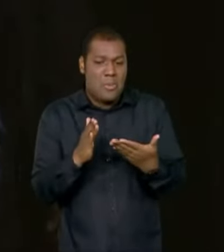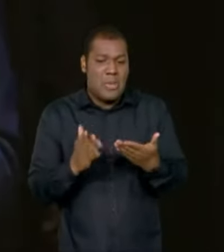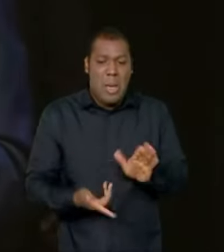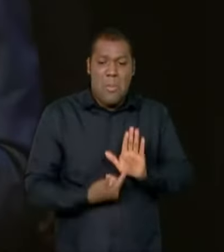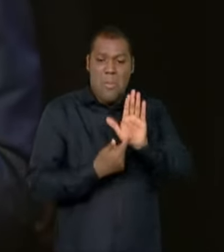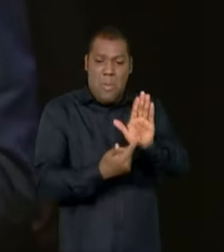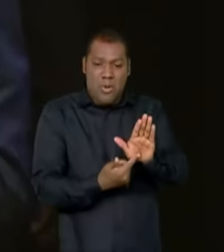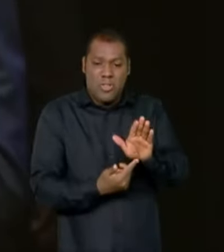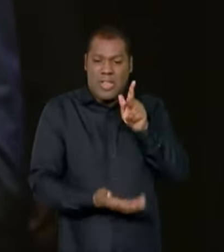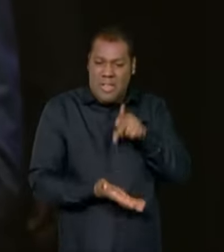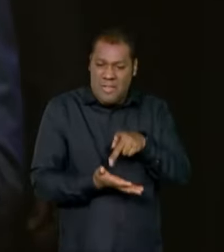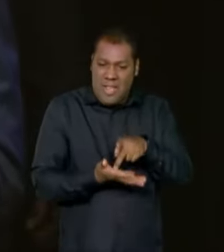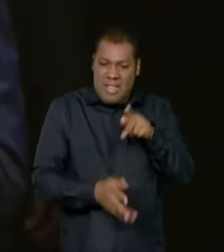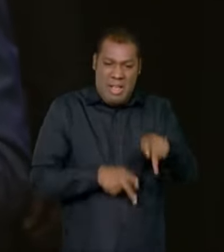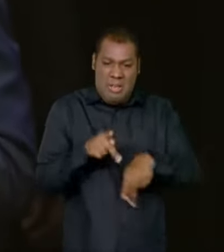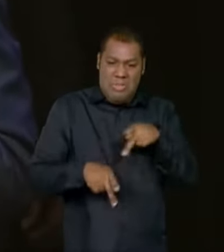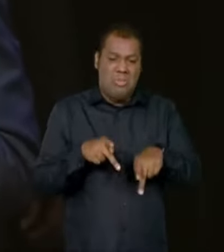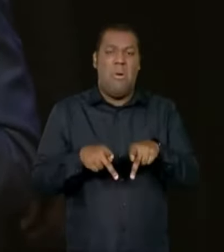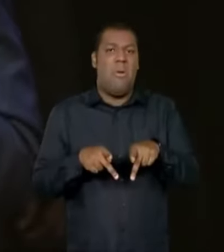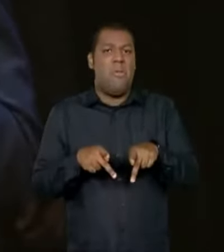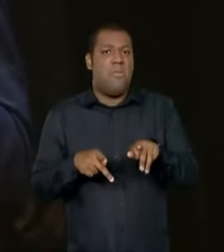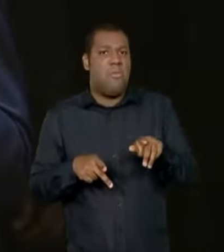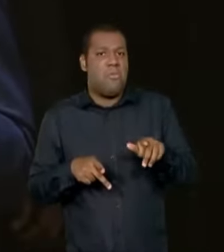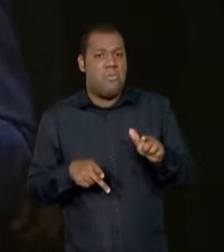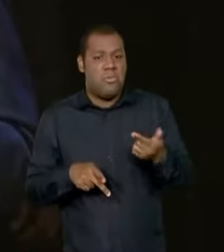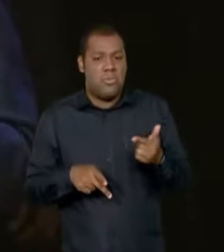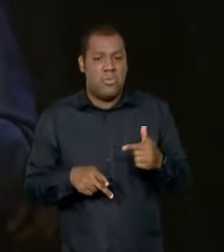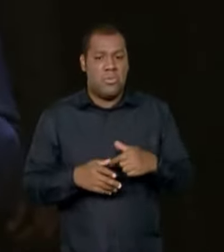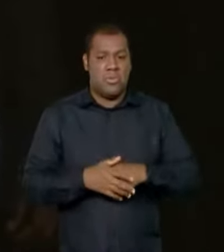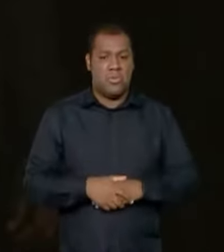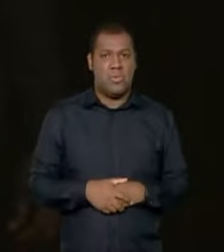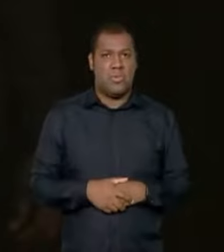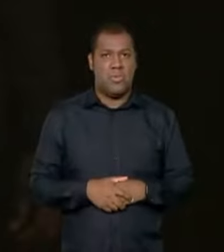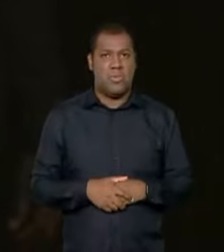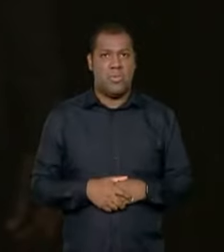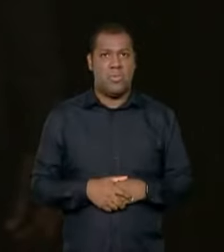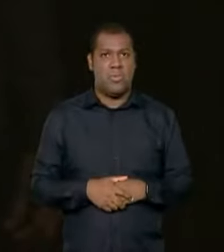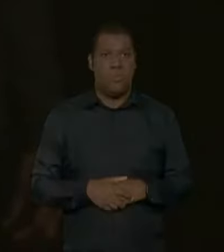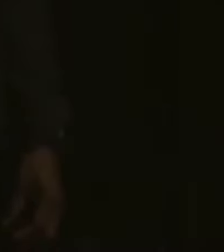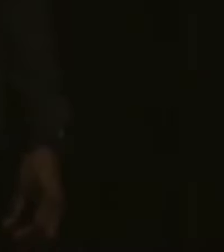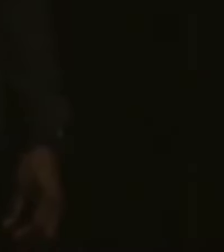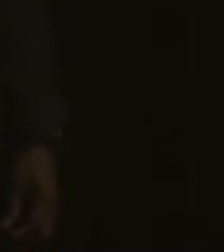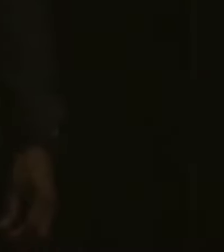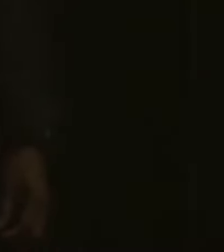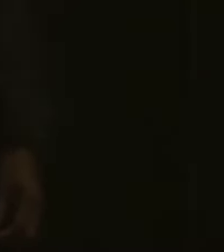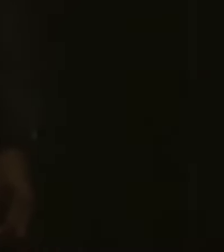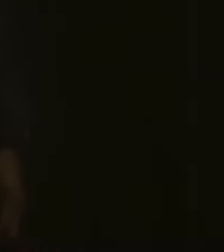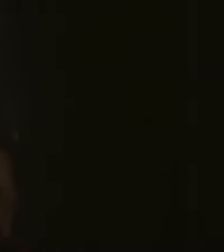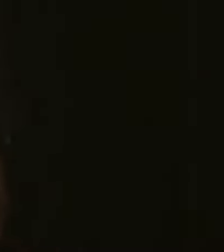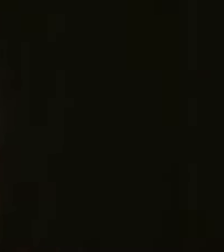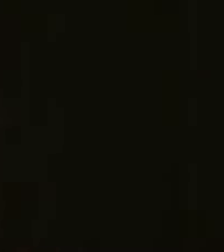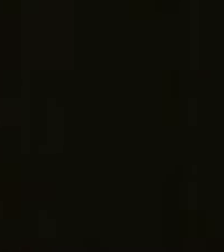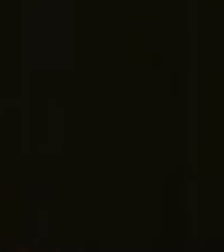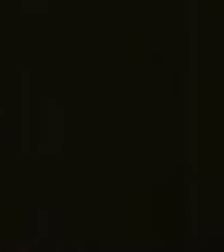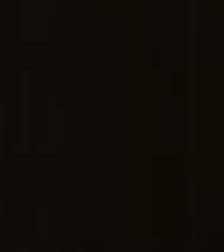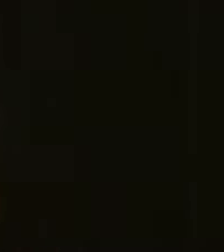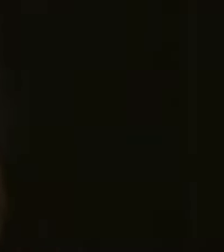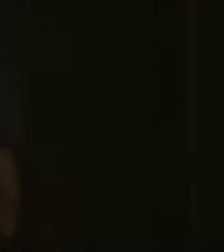O Lula faz reunião com os governadores bolsonaristas porque o Lula quer dividir. Eu não quero dividir